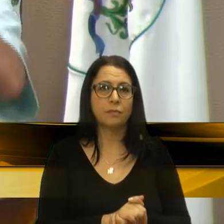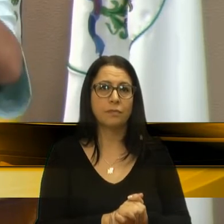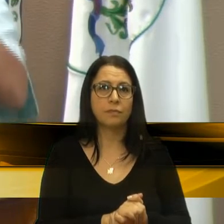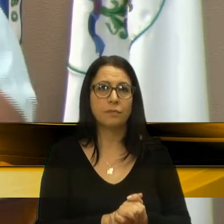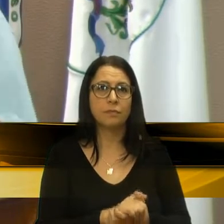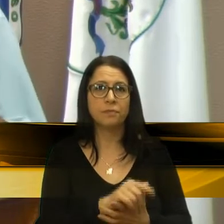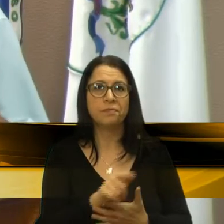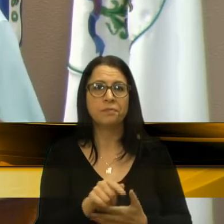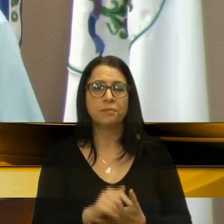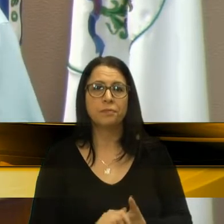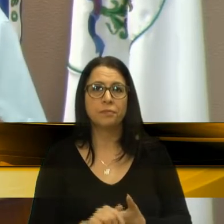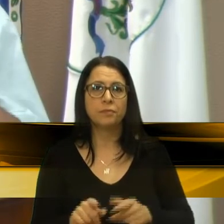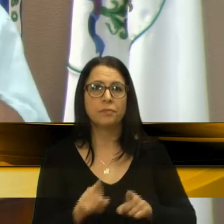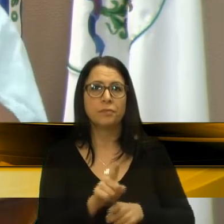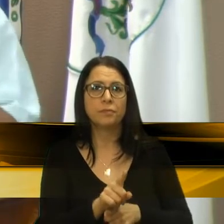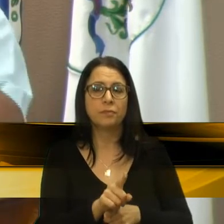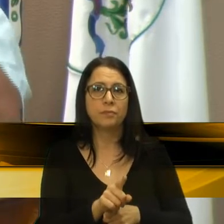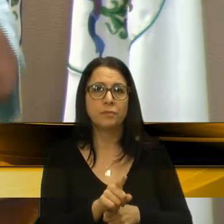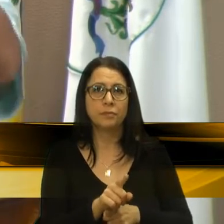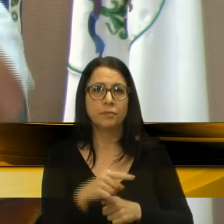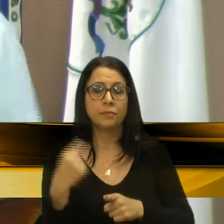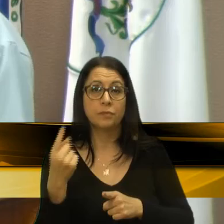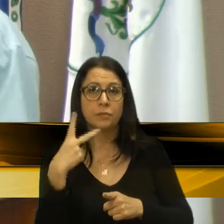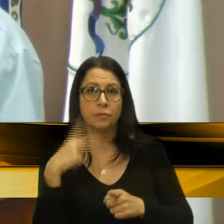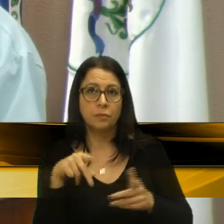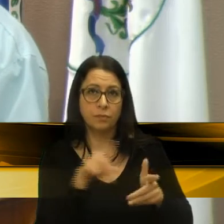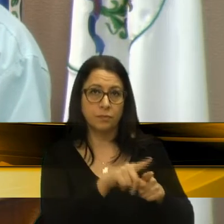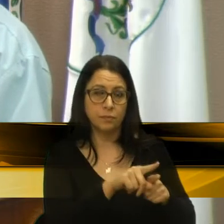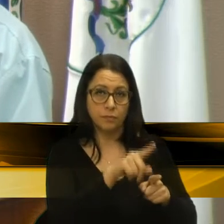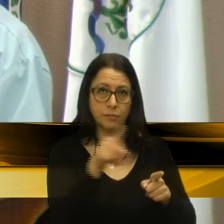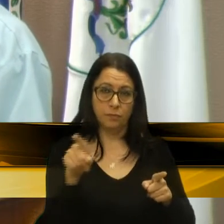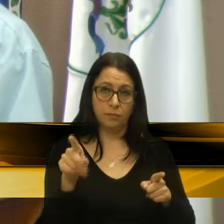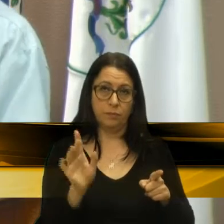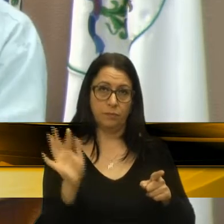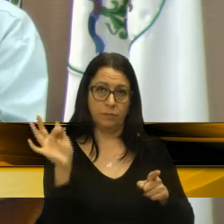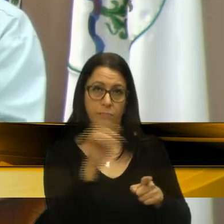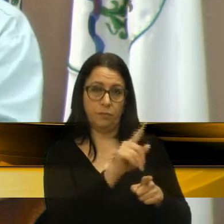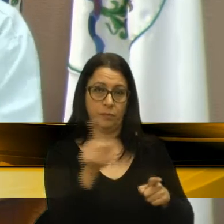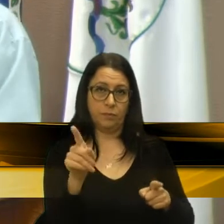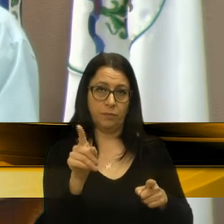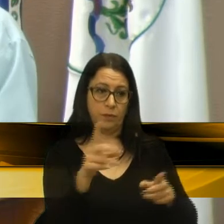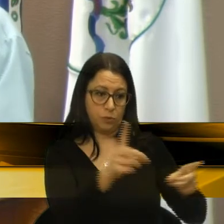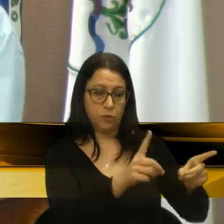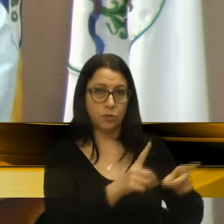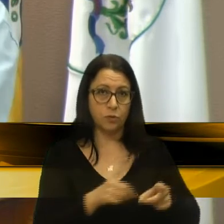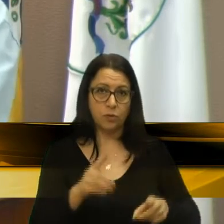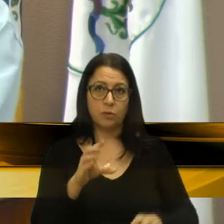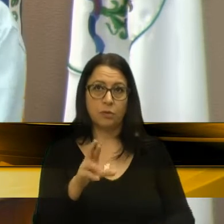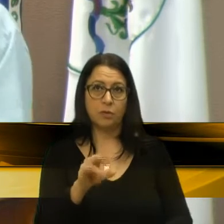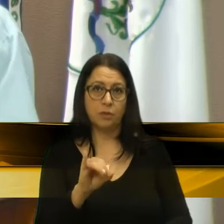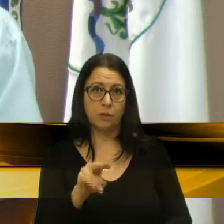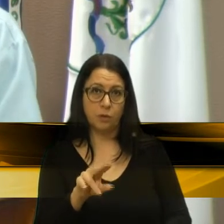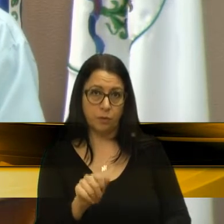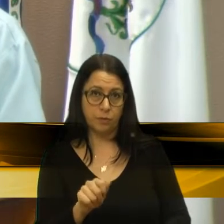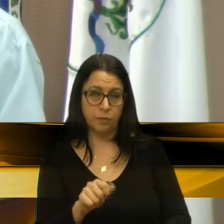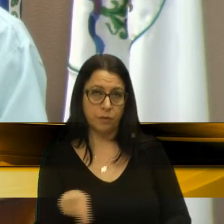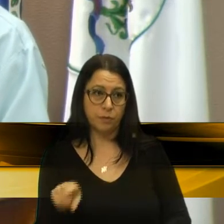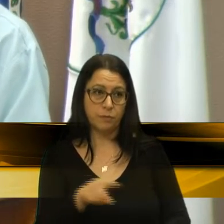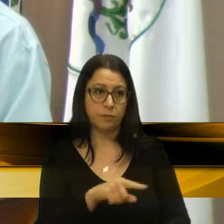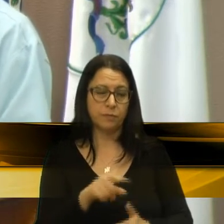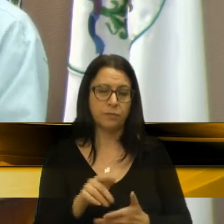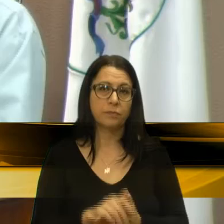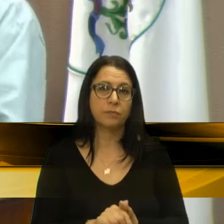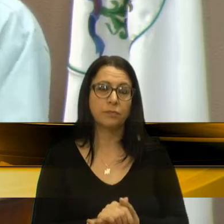montou lá a operadora que o futuro na naná no destino de que o nós por nossa vez nós